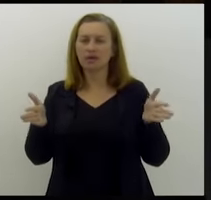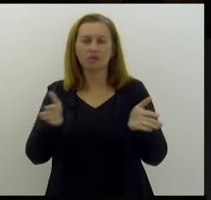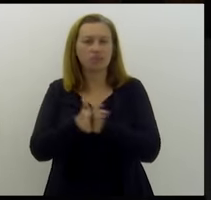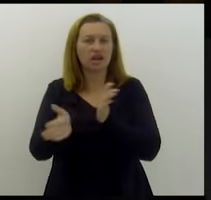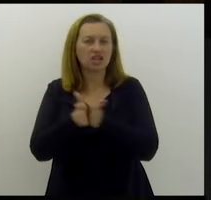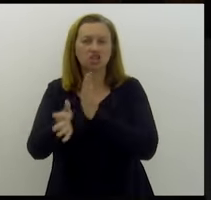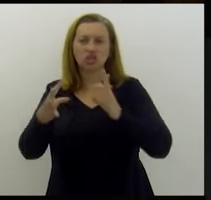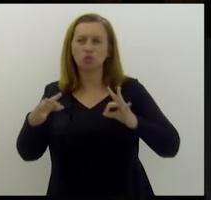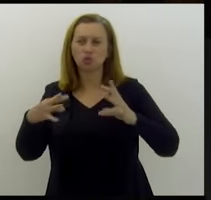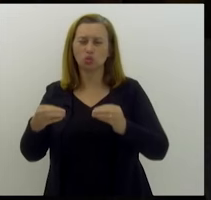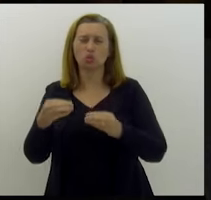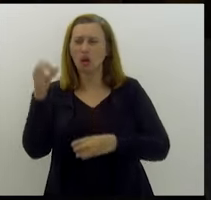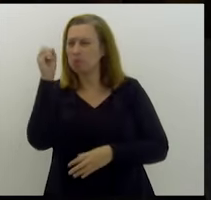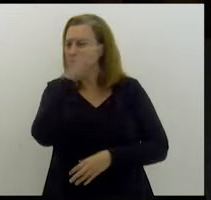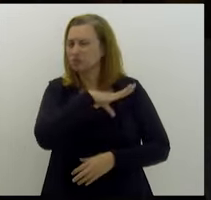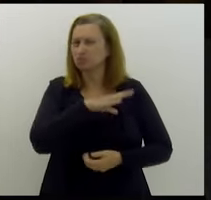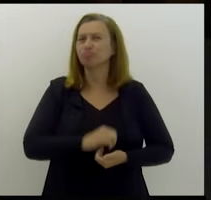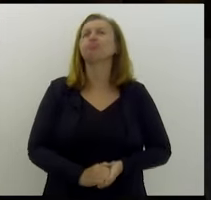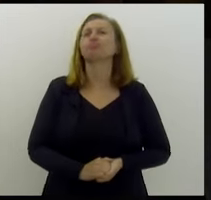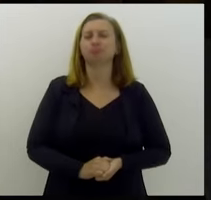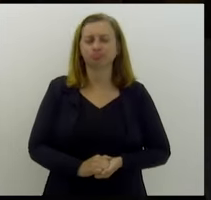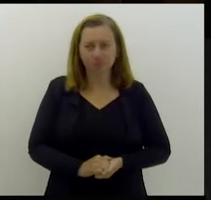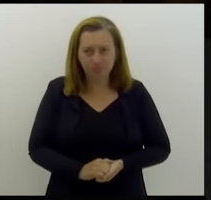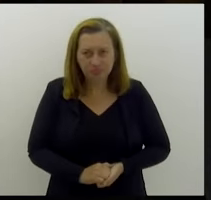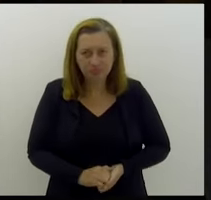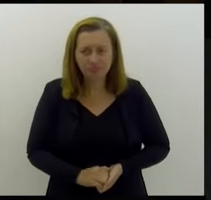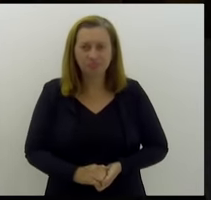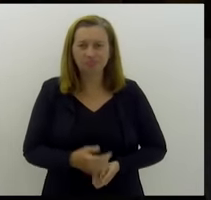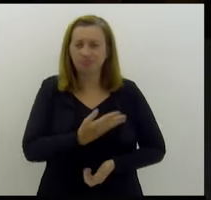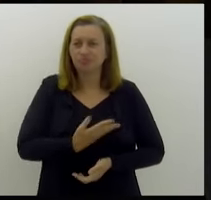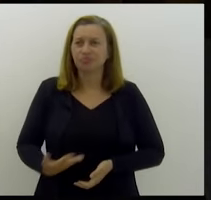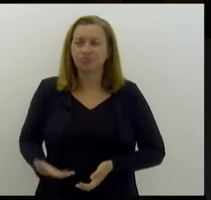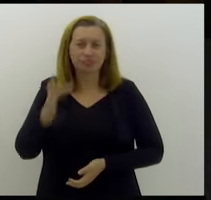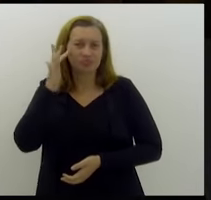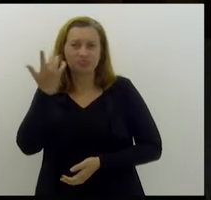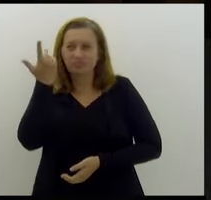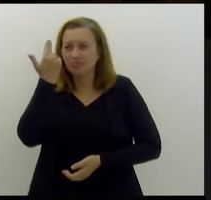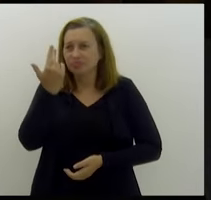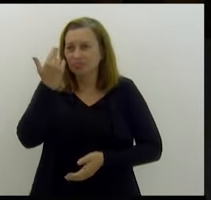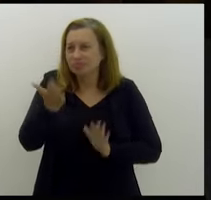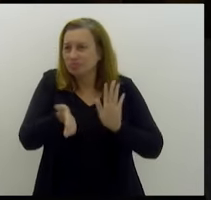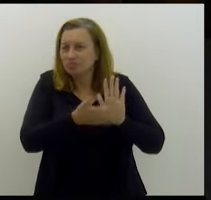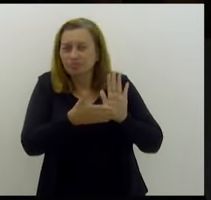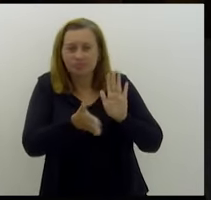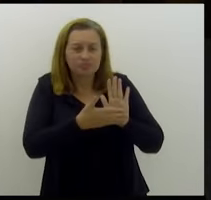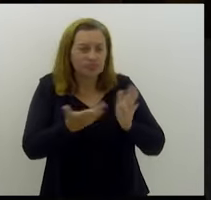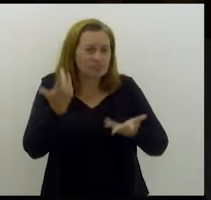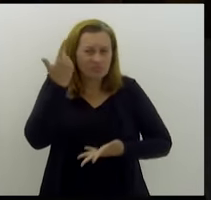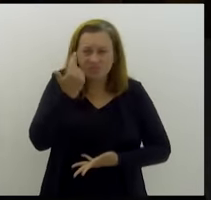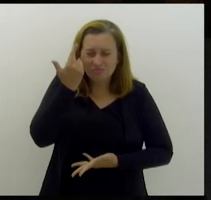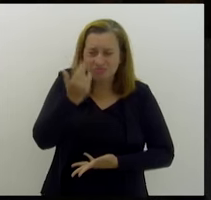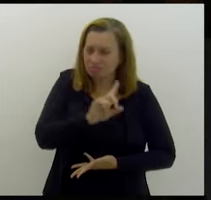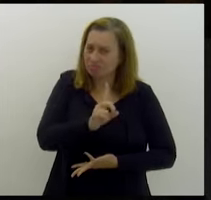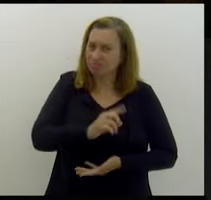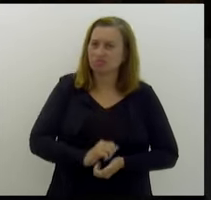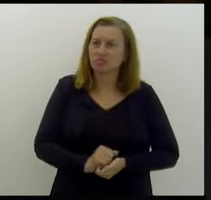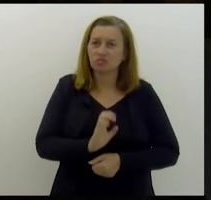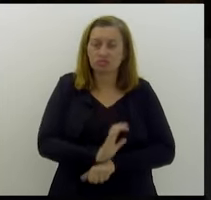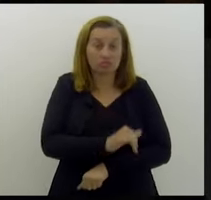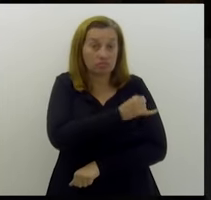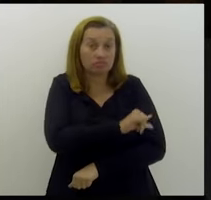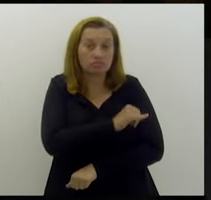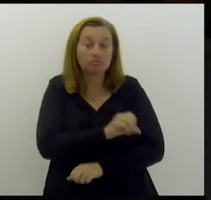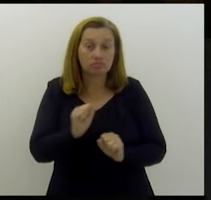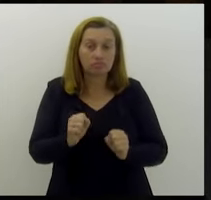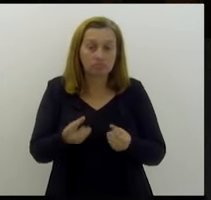Isso é um absurdo o governo tratar com naturalidade achar que uma proposta dessa guarda razoabilidade e dizer assim olha mas Estado do Rio de Janeiro pode